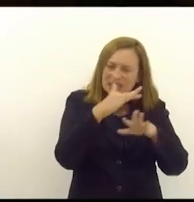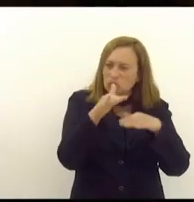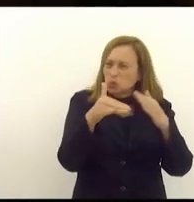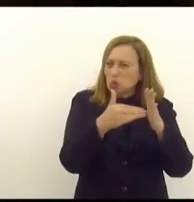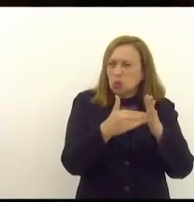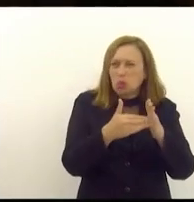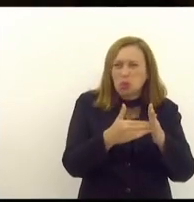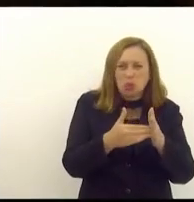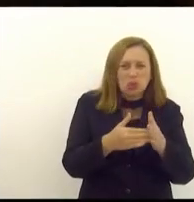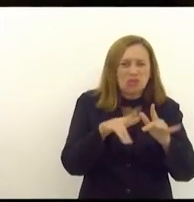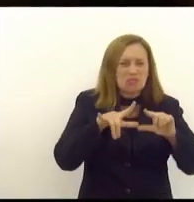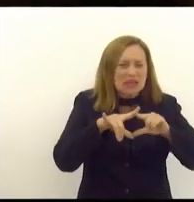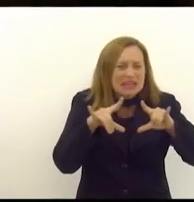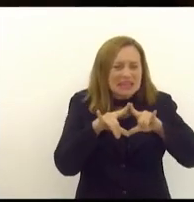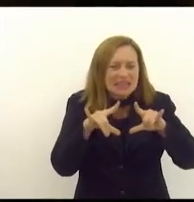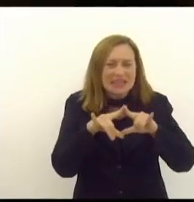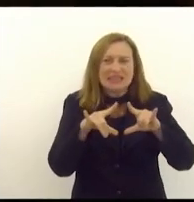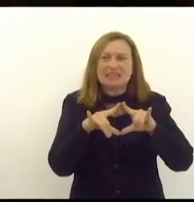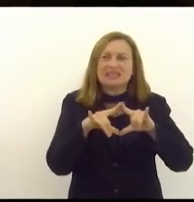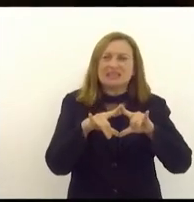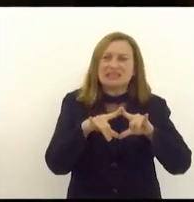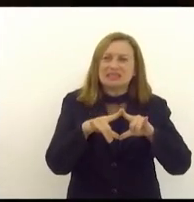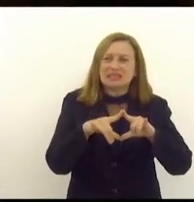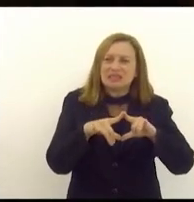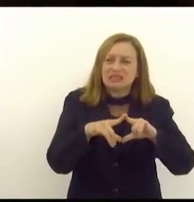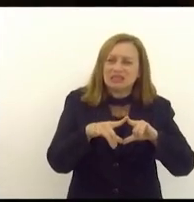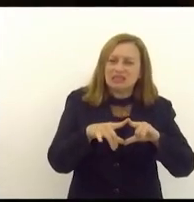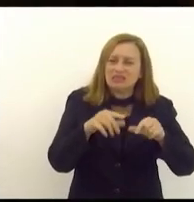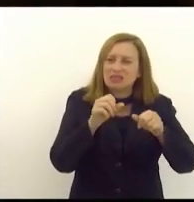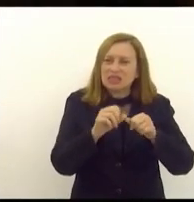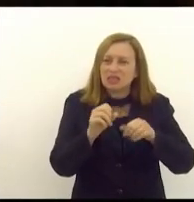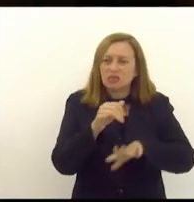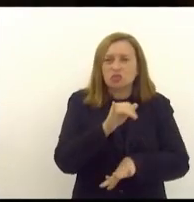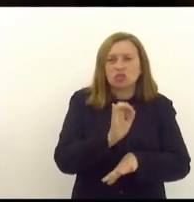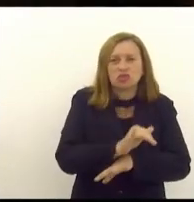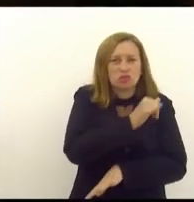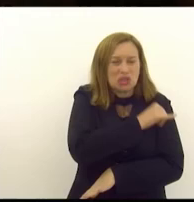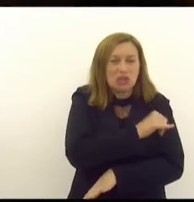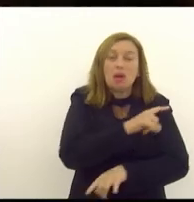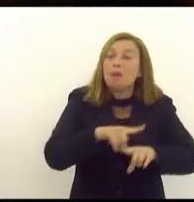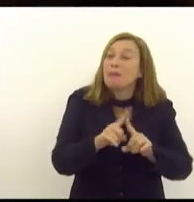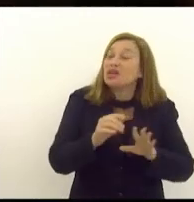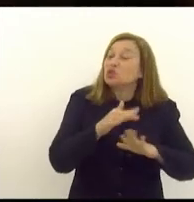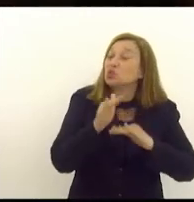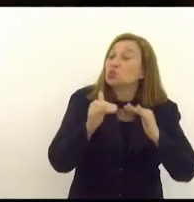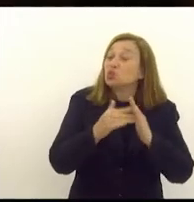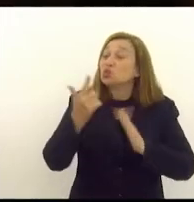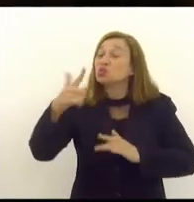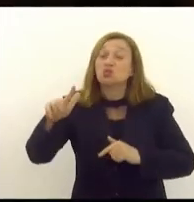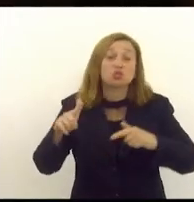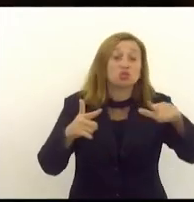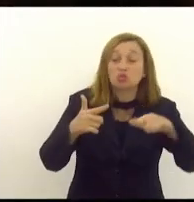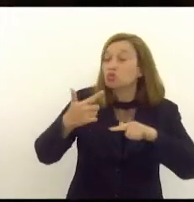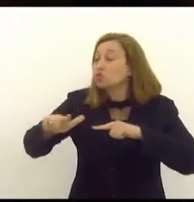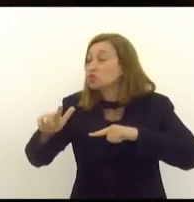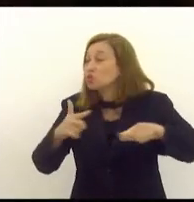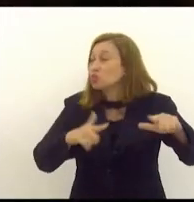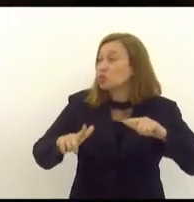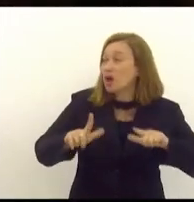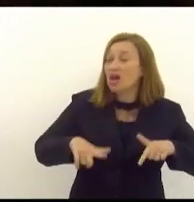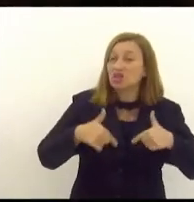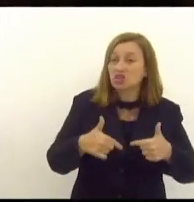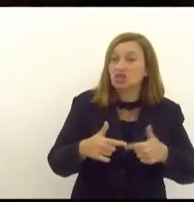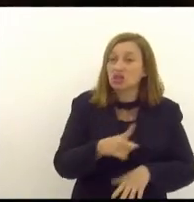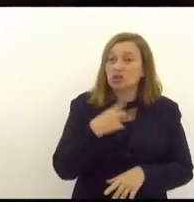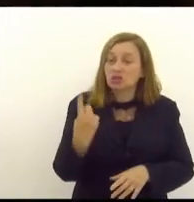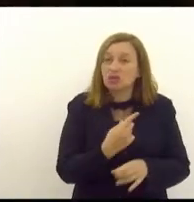essa milícia vem combatendo o Rio de Janeiro mas todas as outras ações nós